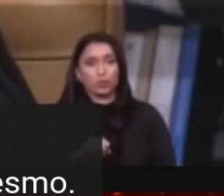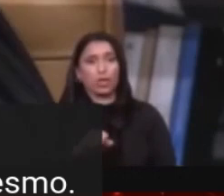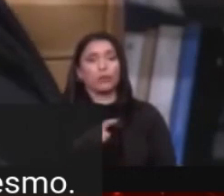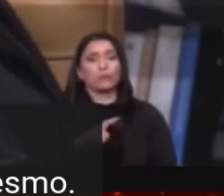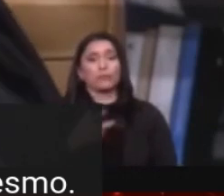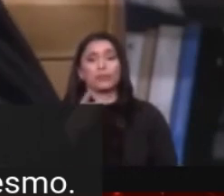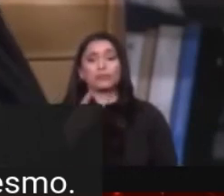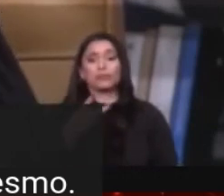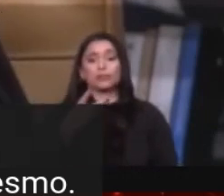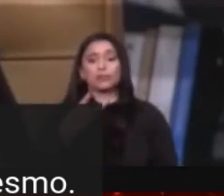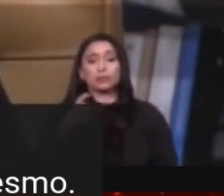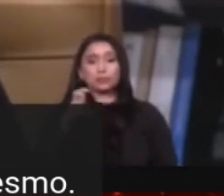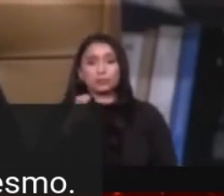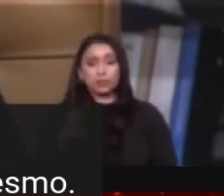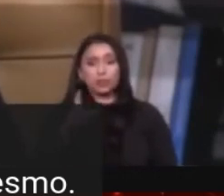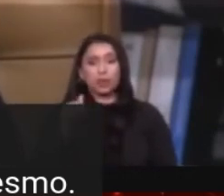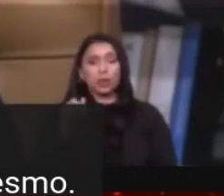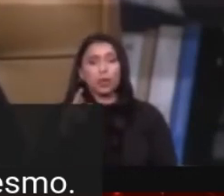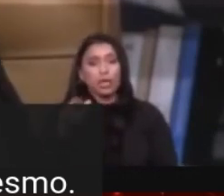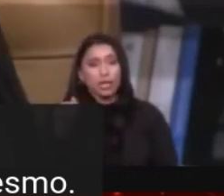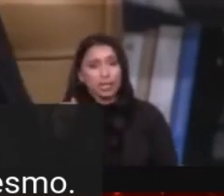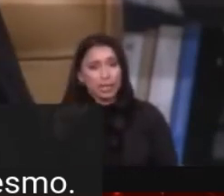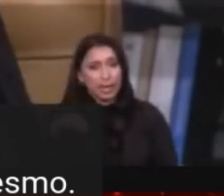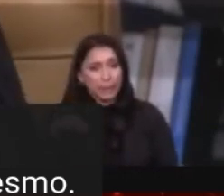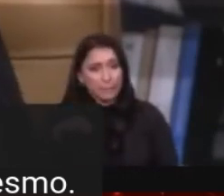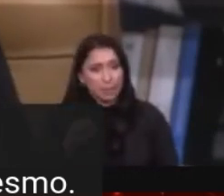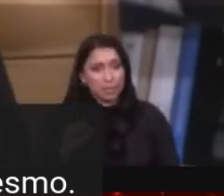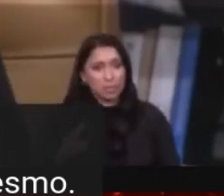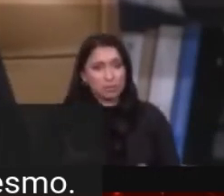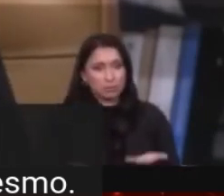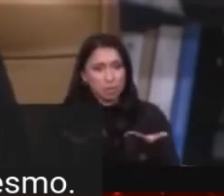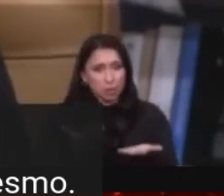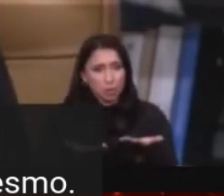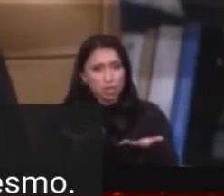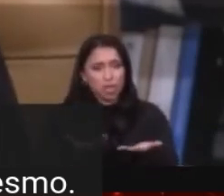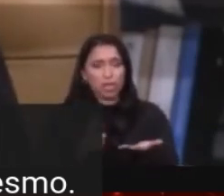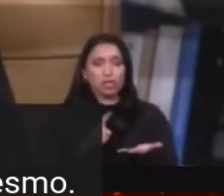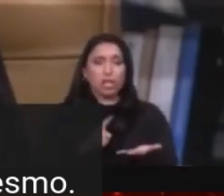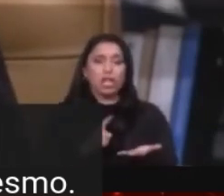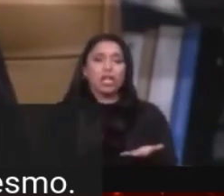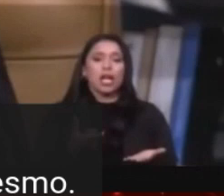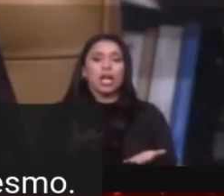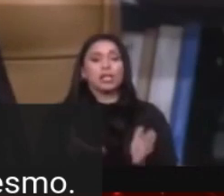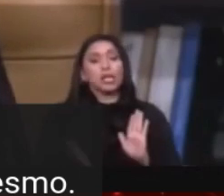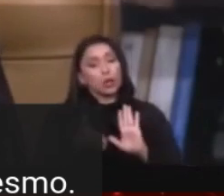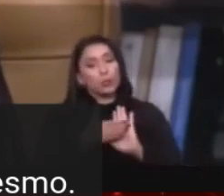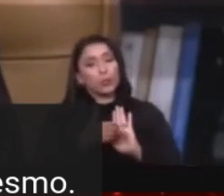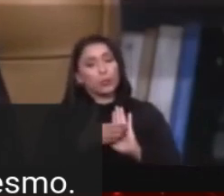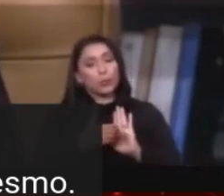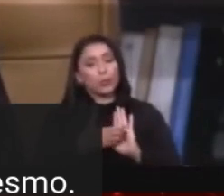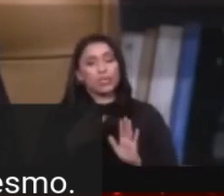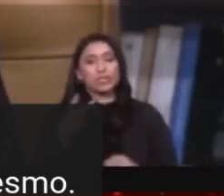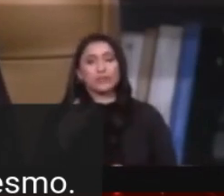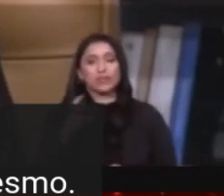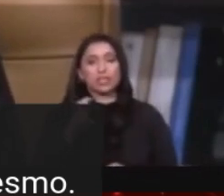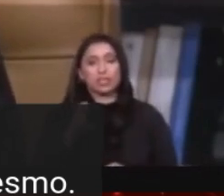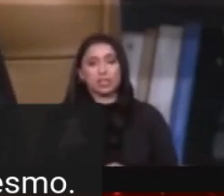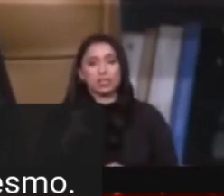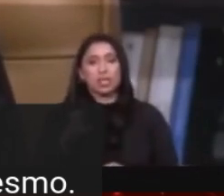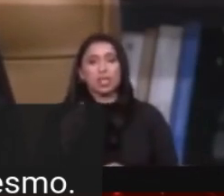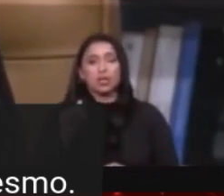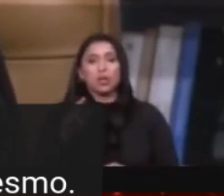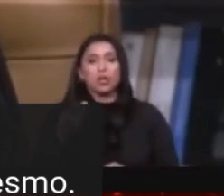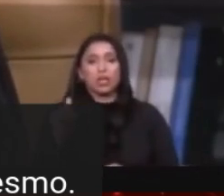portanto, tentando buscar essa maioria, pelo menos, eu propus 25 gramas,